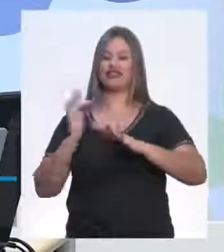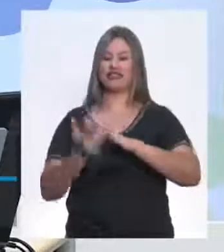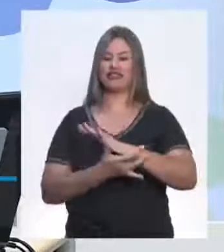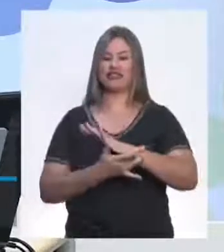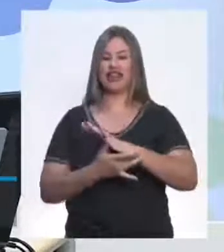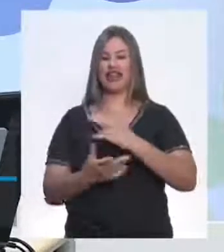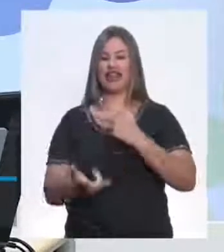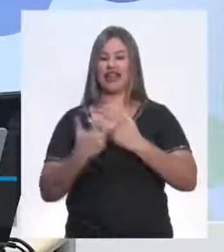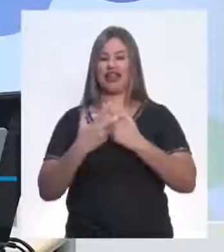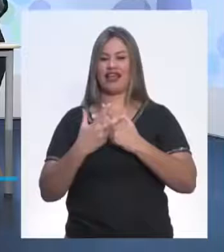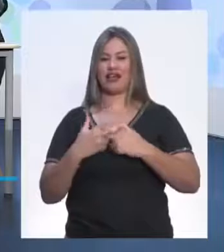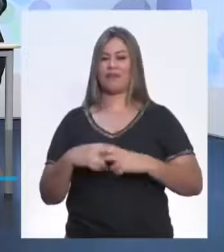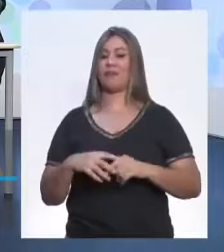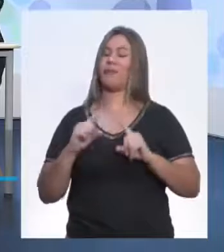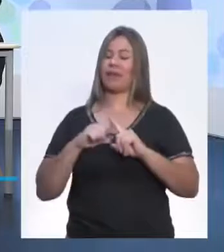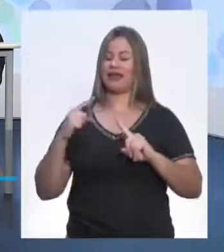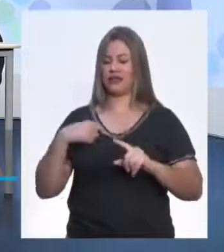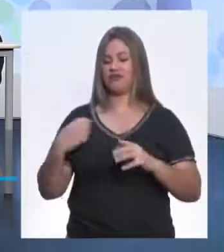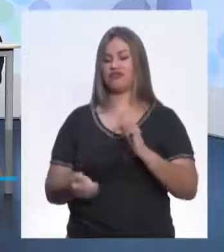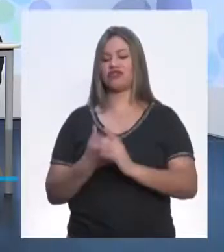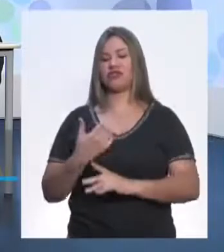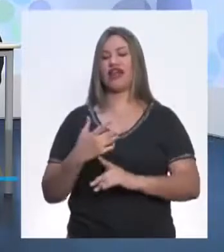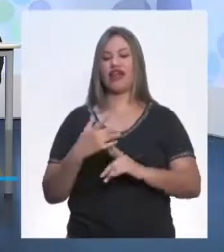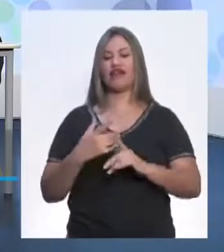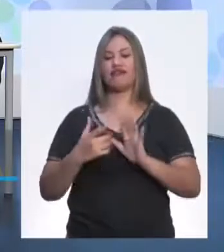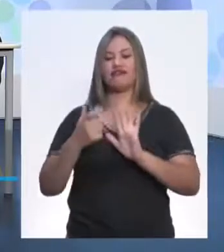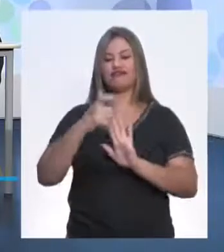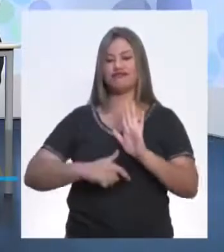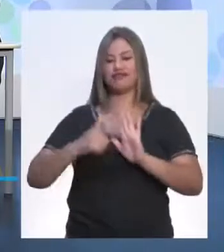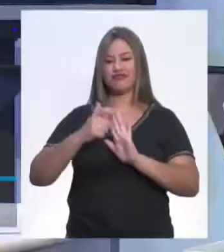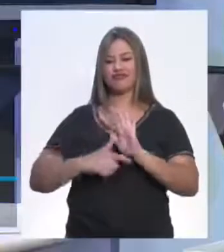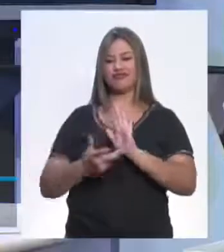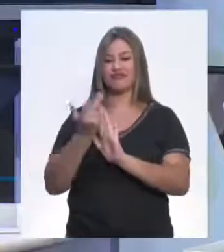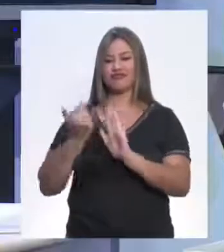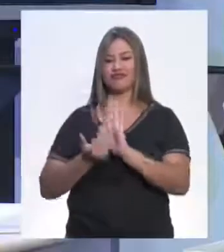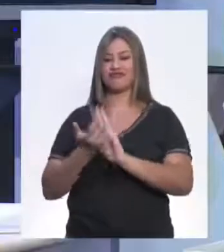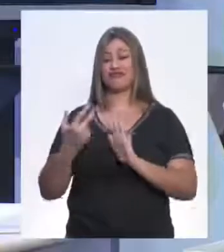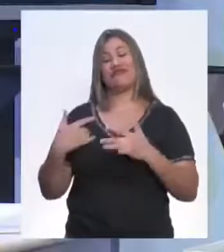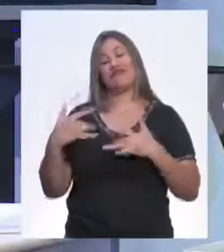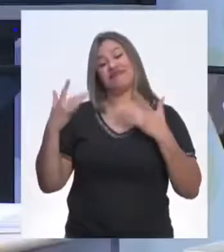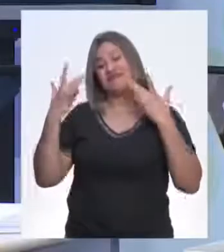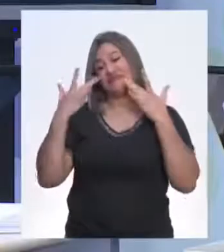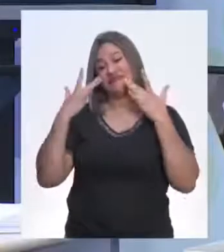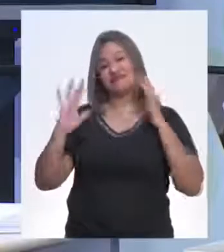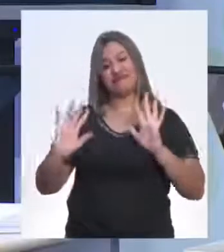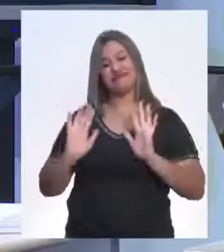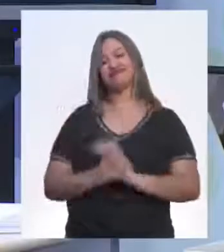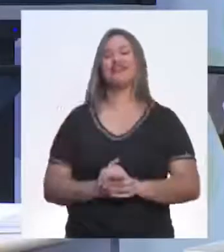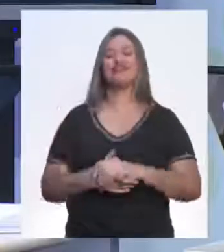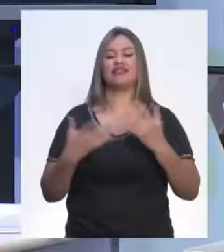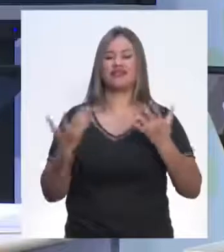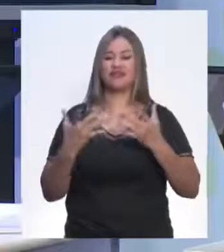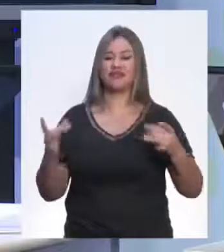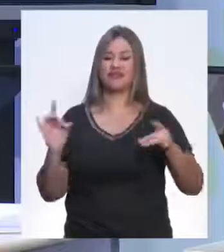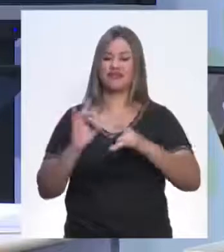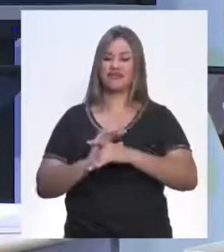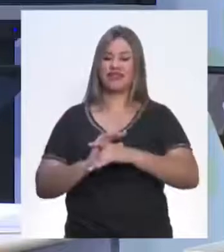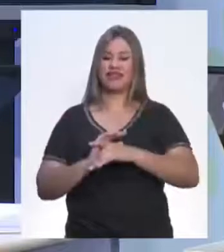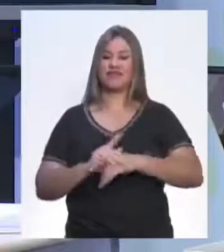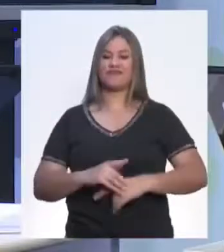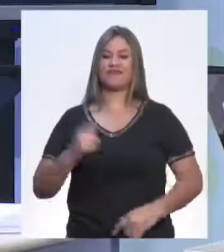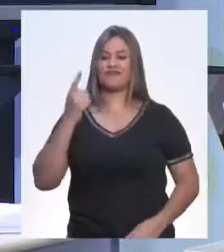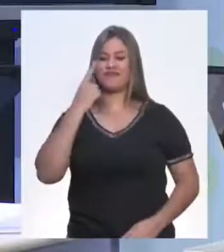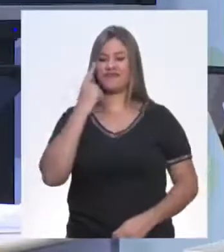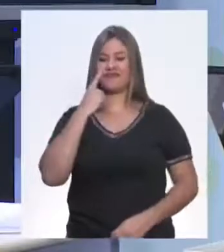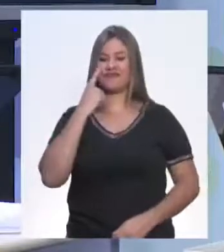também, só que eu vou montar alguma figura. Ah, tá. Beleza. Eu não vou conseguir. Então, para finalizar a aula aí, para aparecer para